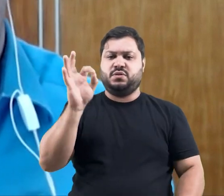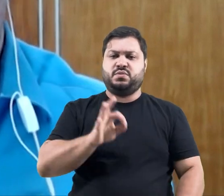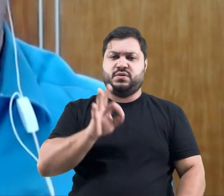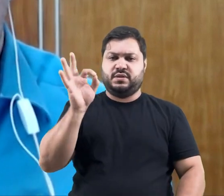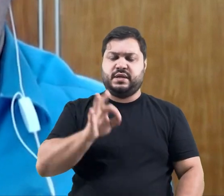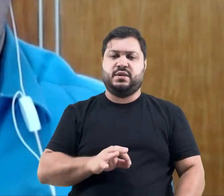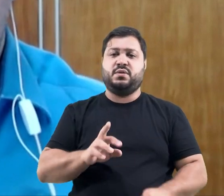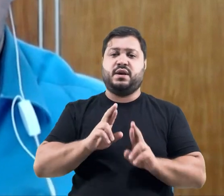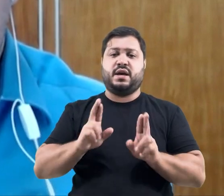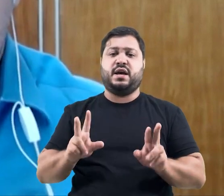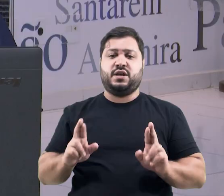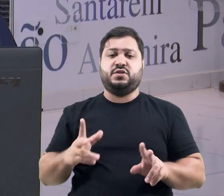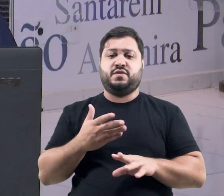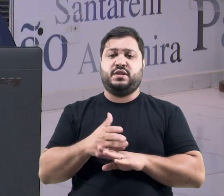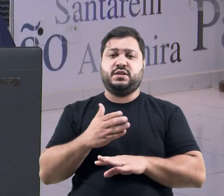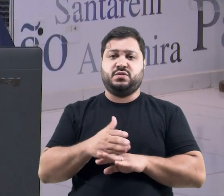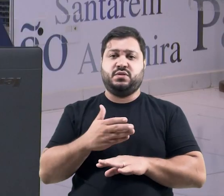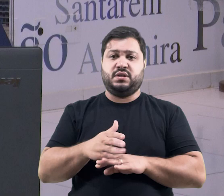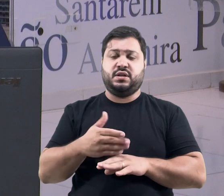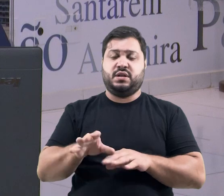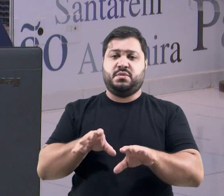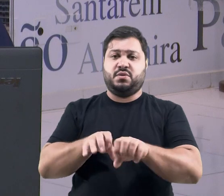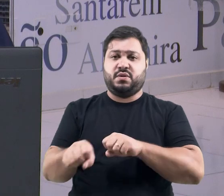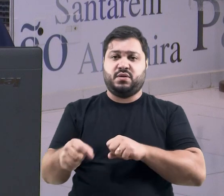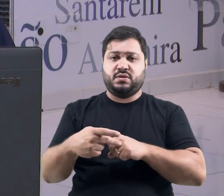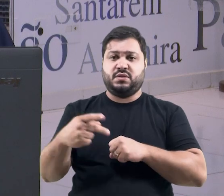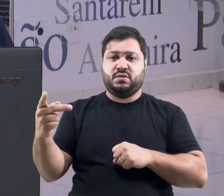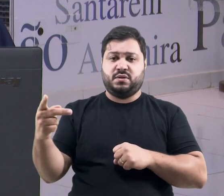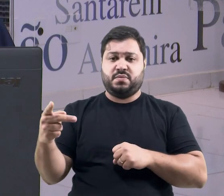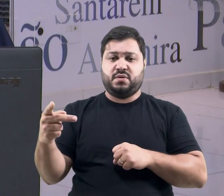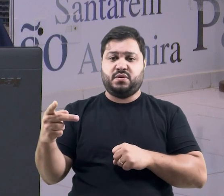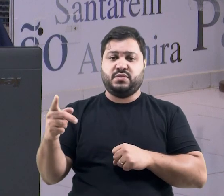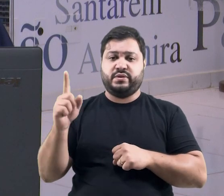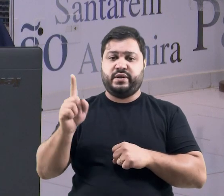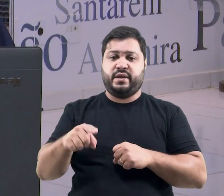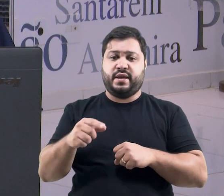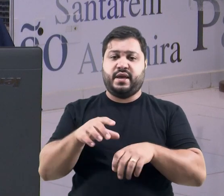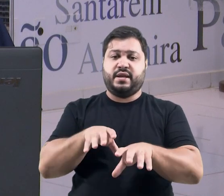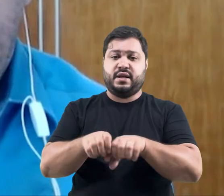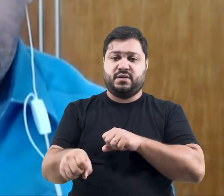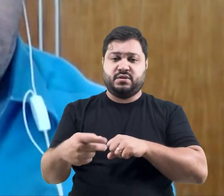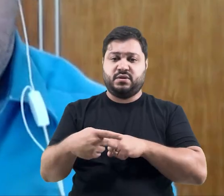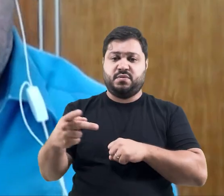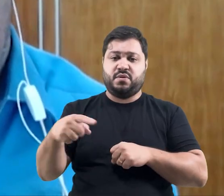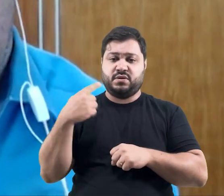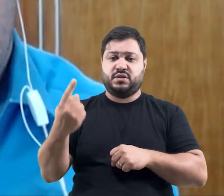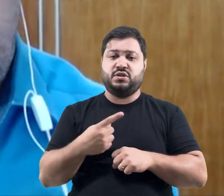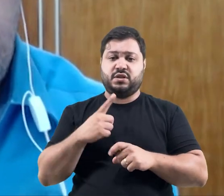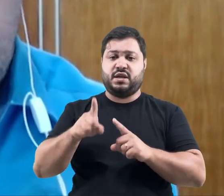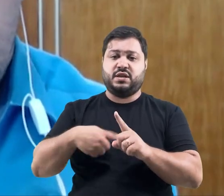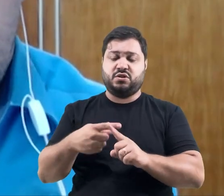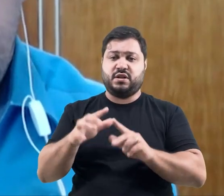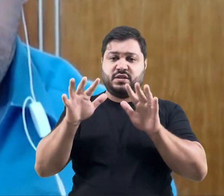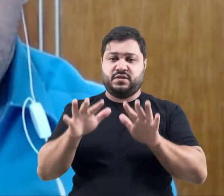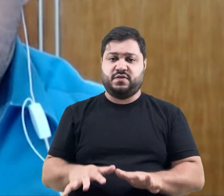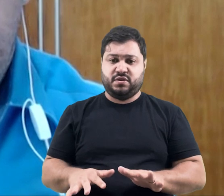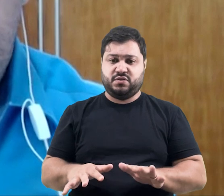gente reconhece com 5%. A diferença do treinamento para graduação e pós-graduação é que na graduação